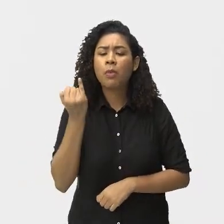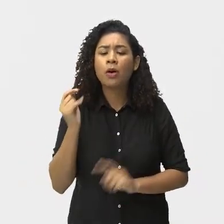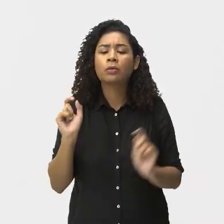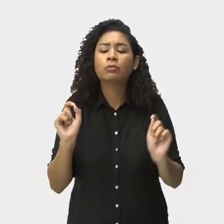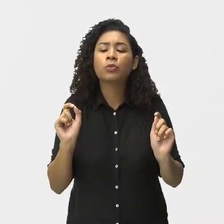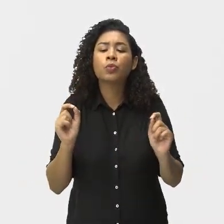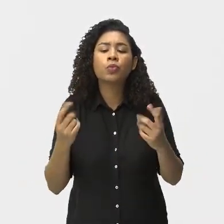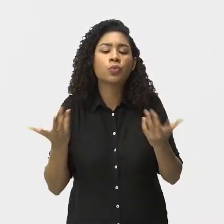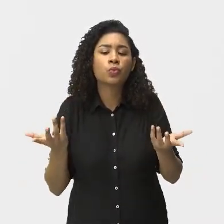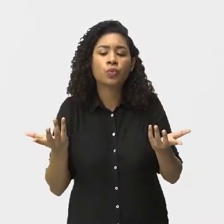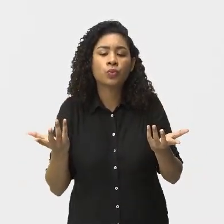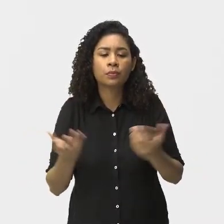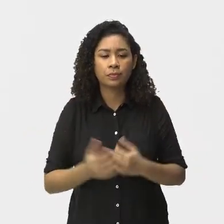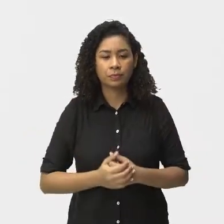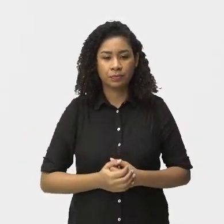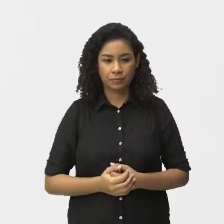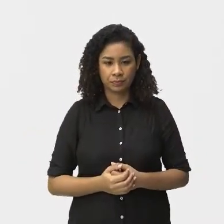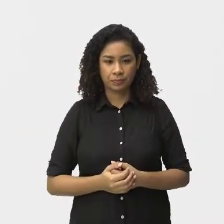Porque quando a gente for